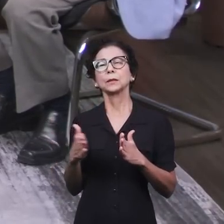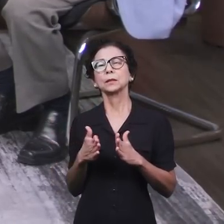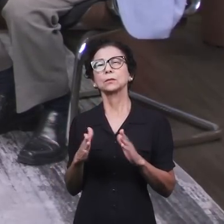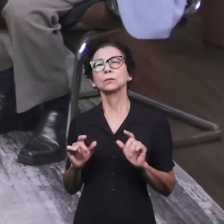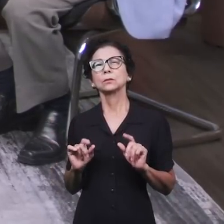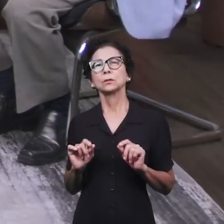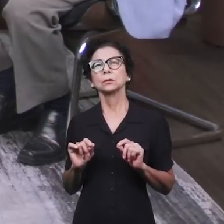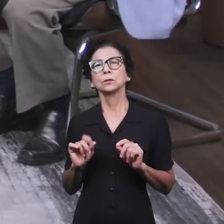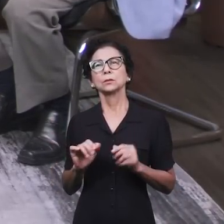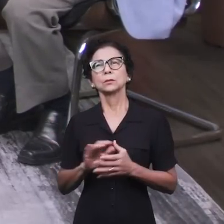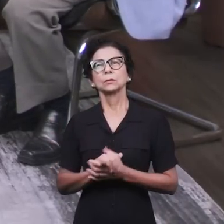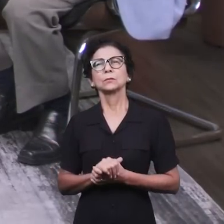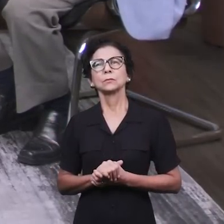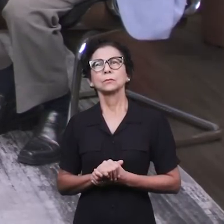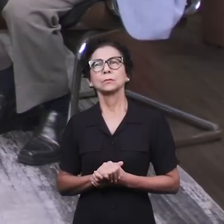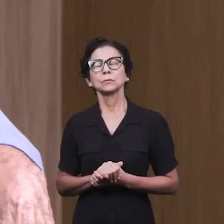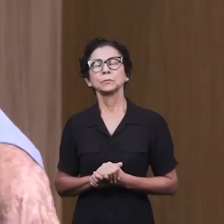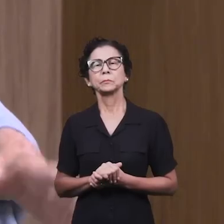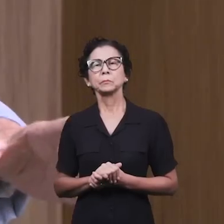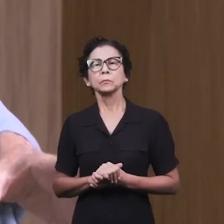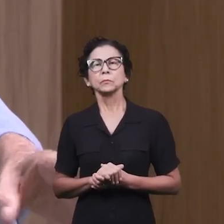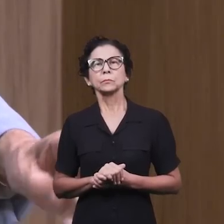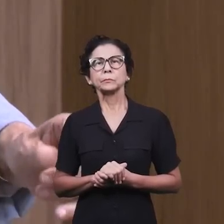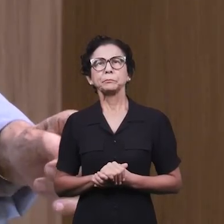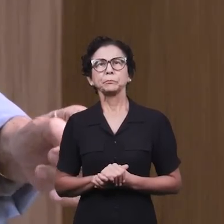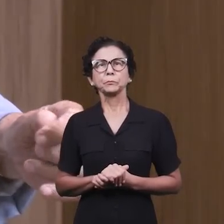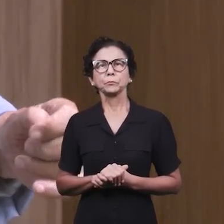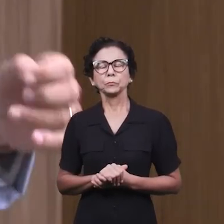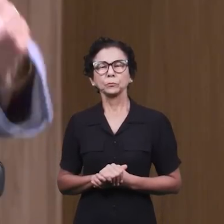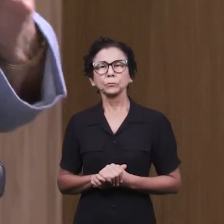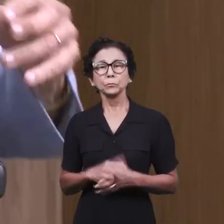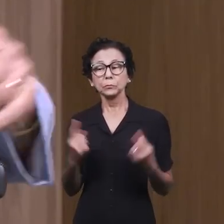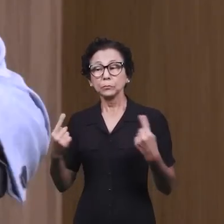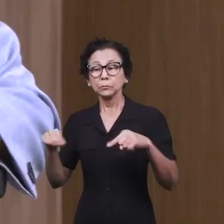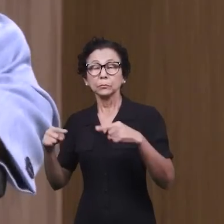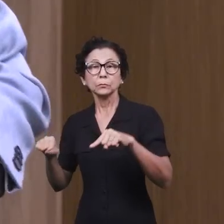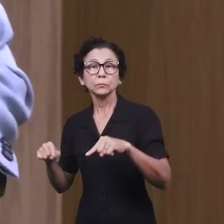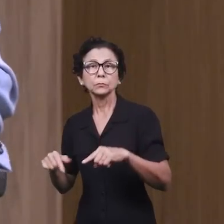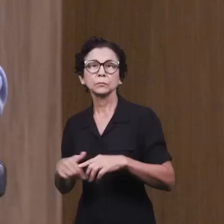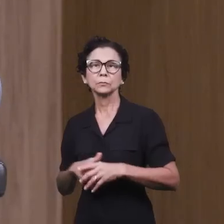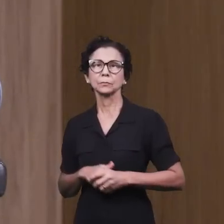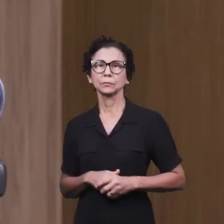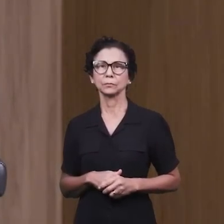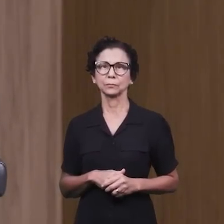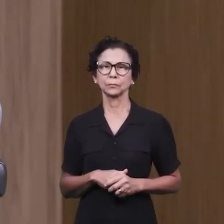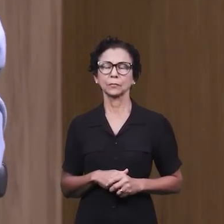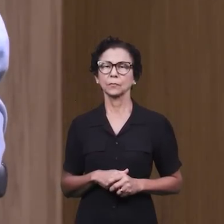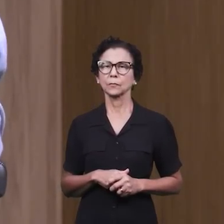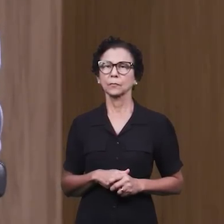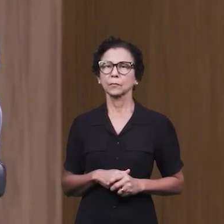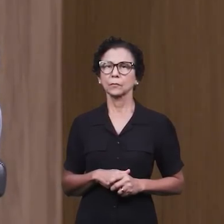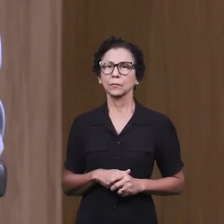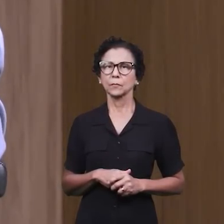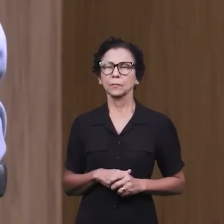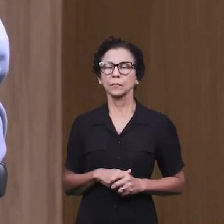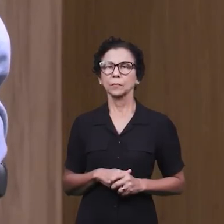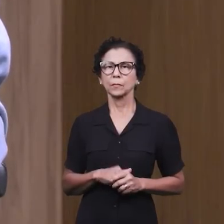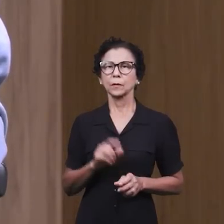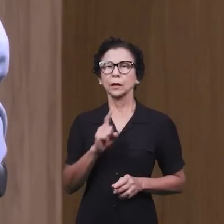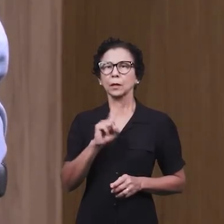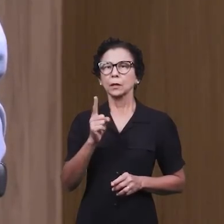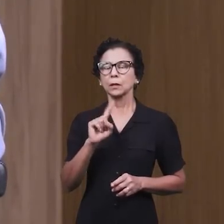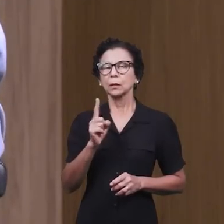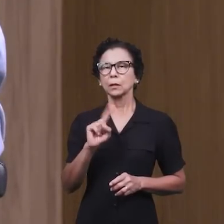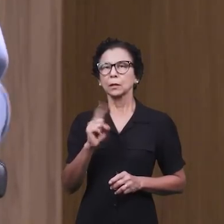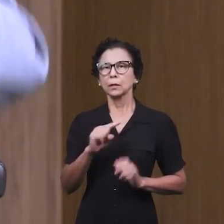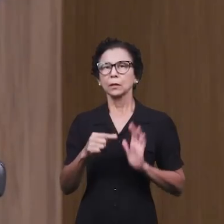tempo de... Domiciano. Aí veio Domiciano. No tempo de João. E essa perseguição não consta nas 10